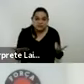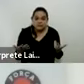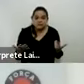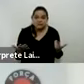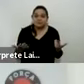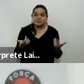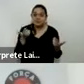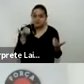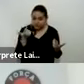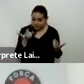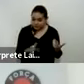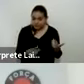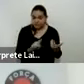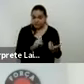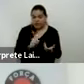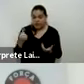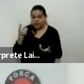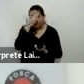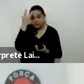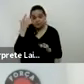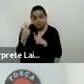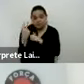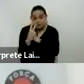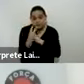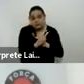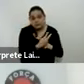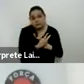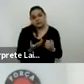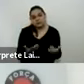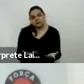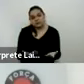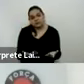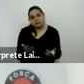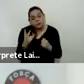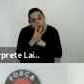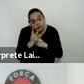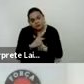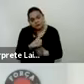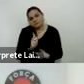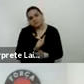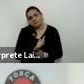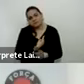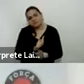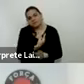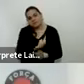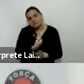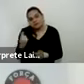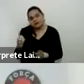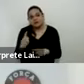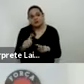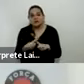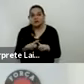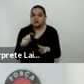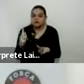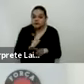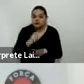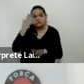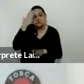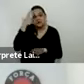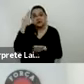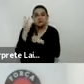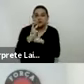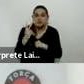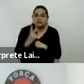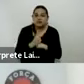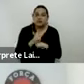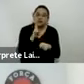por conta, para a nossa própria conta. Vamos cuidar de nós, porque nós sim sabemos cuidar de nós, das nossas famílias, né?